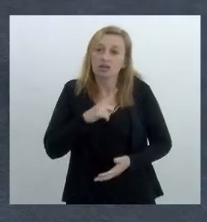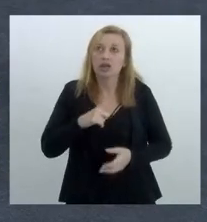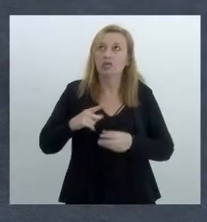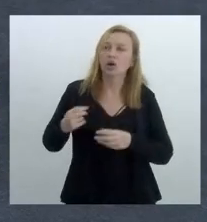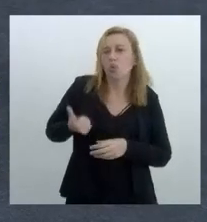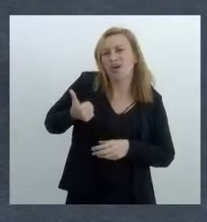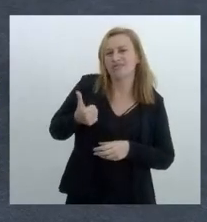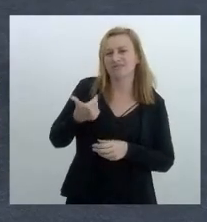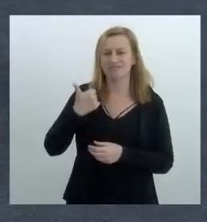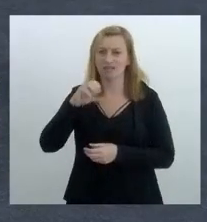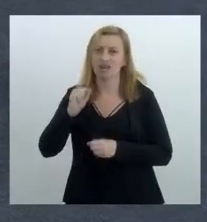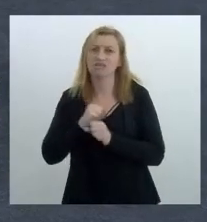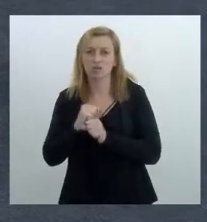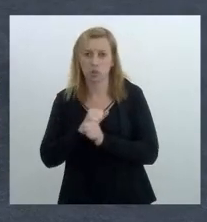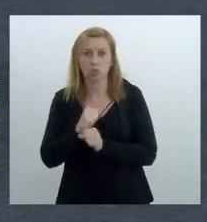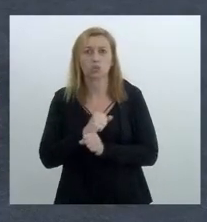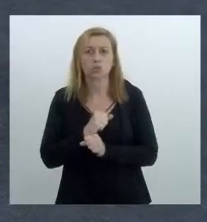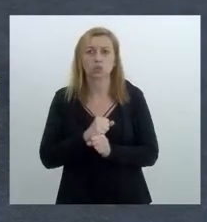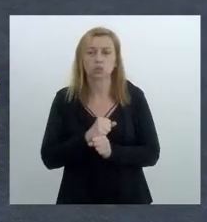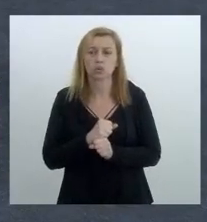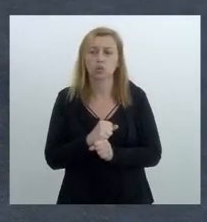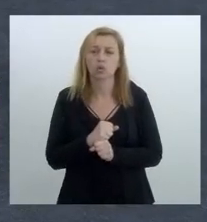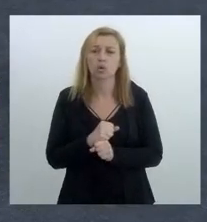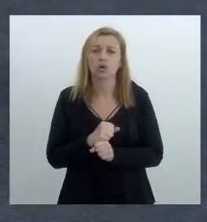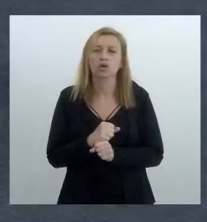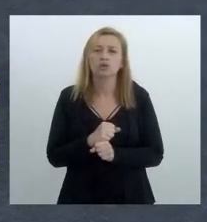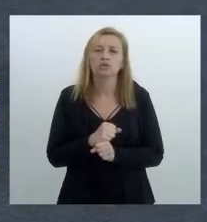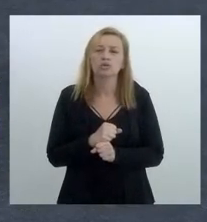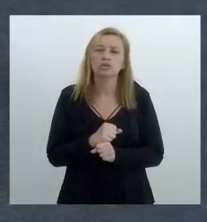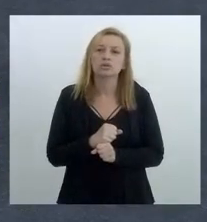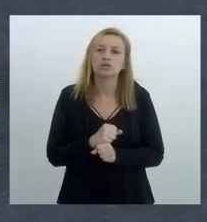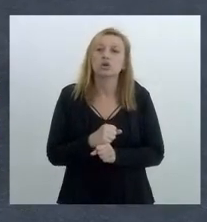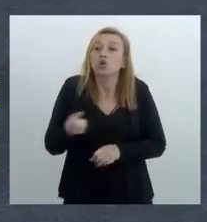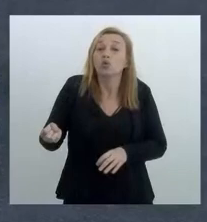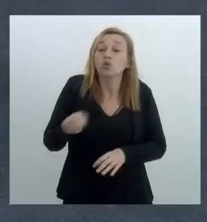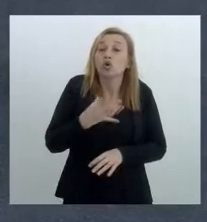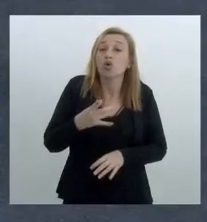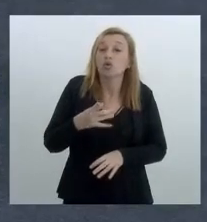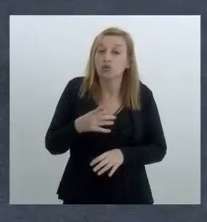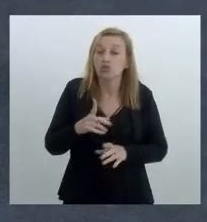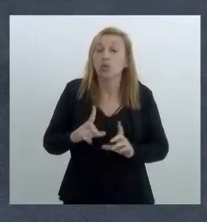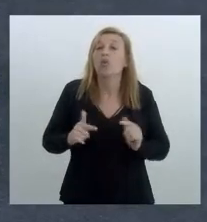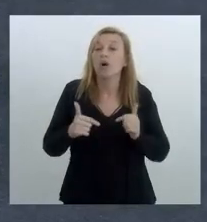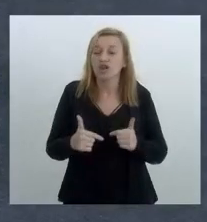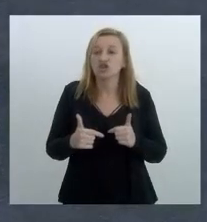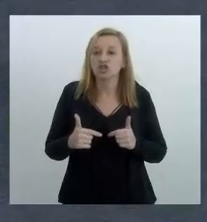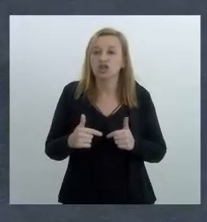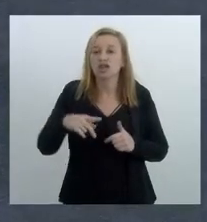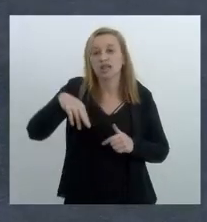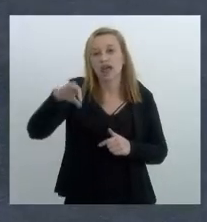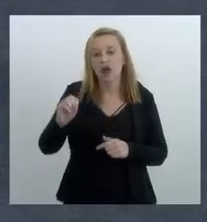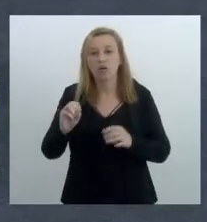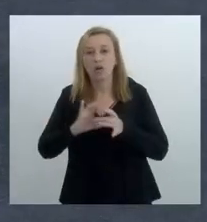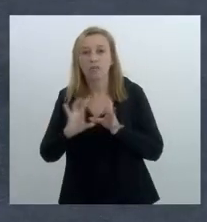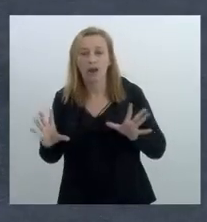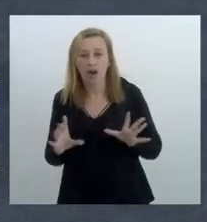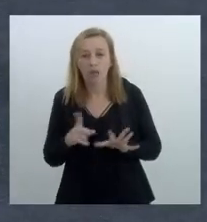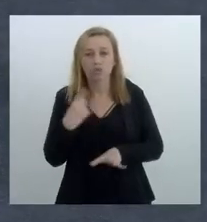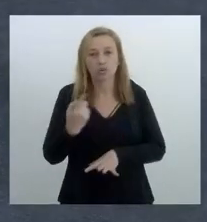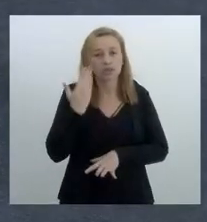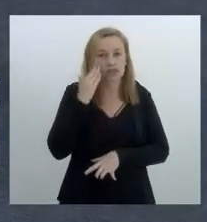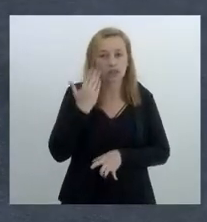quase 10 anos, né, imputando um novo dispositivo, né, neoliberal, na nossa